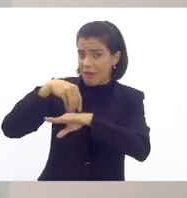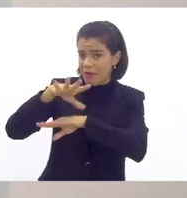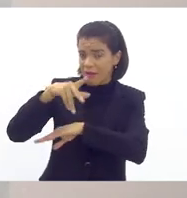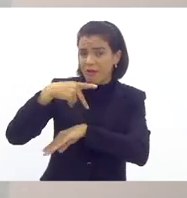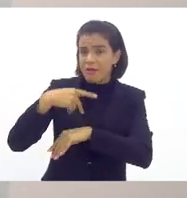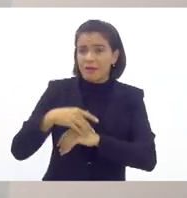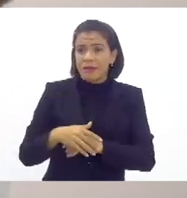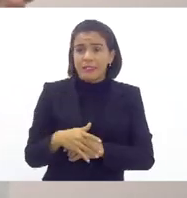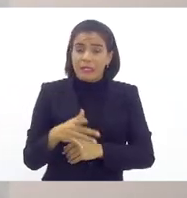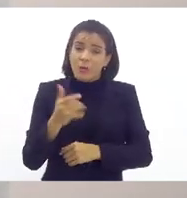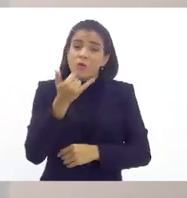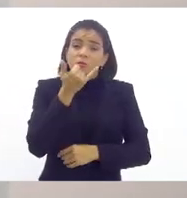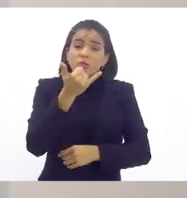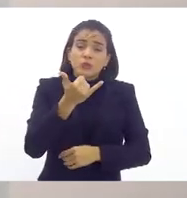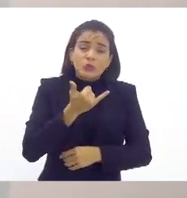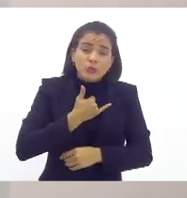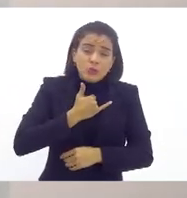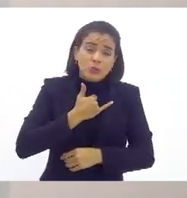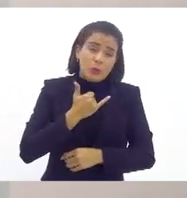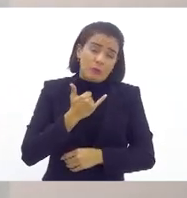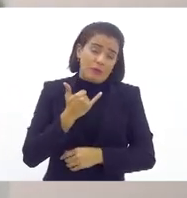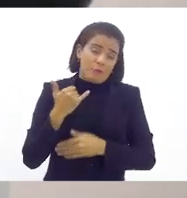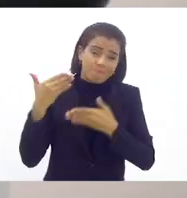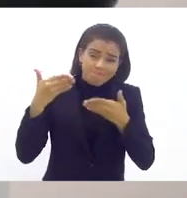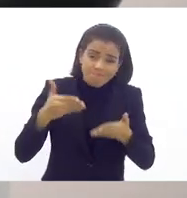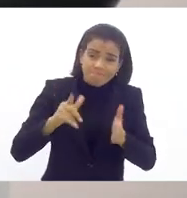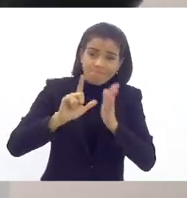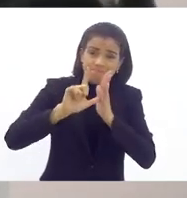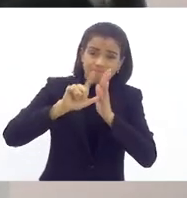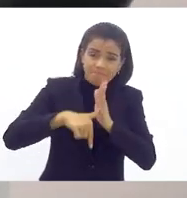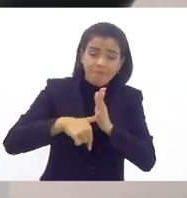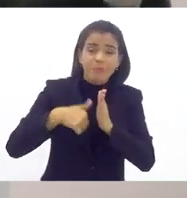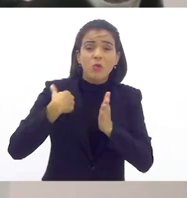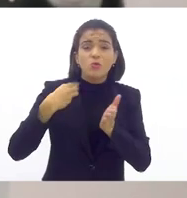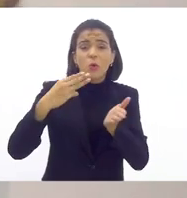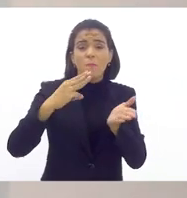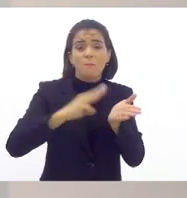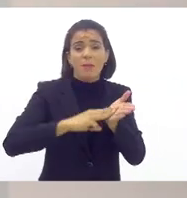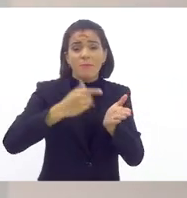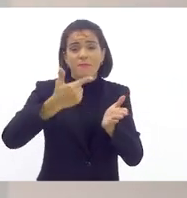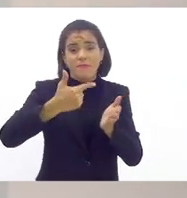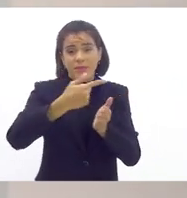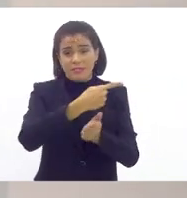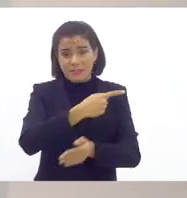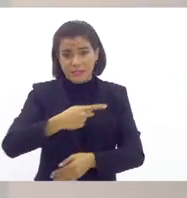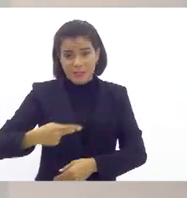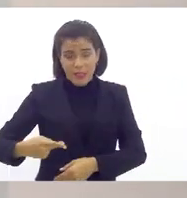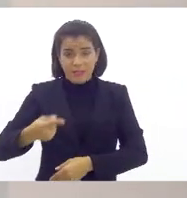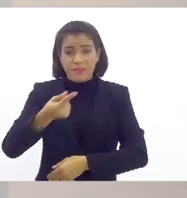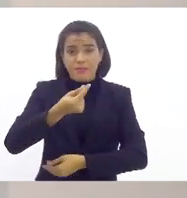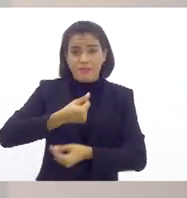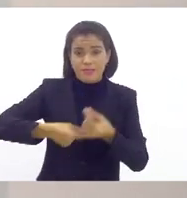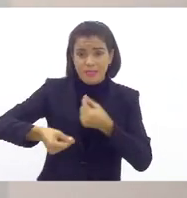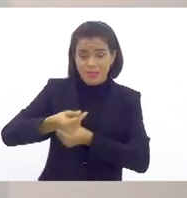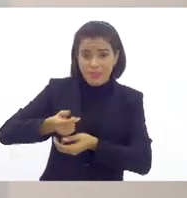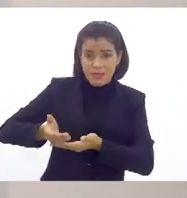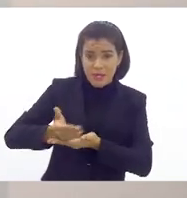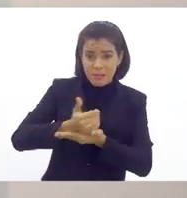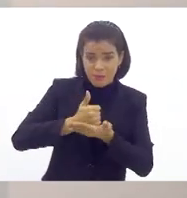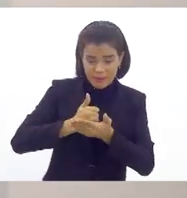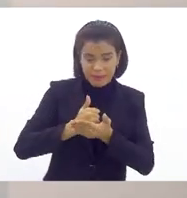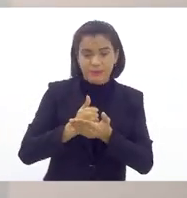eu peço até desculpa por ter chegado atrasado, porque eu sou membro, vice-presidente da Comissão de Tributação, o